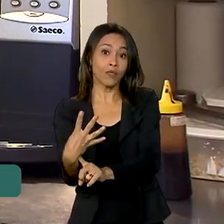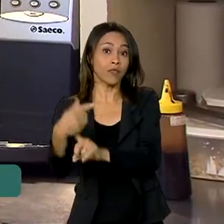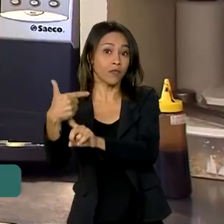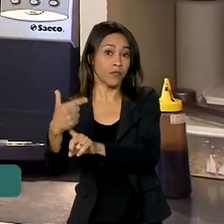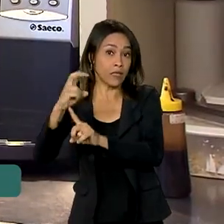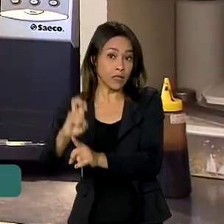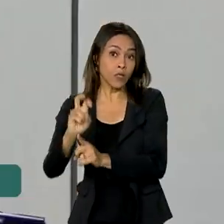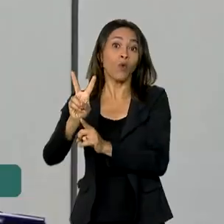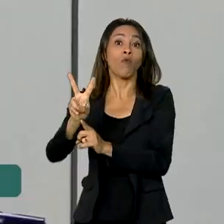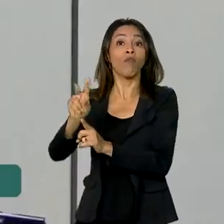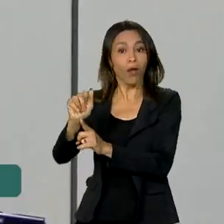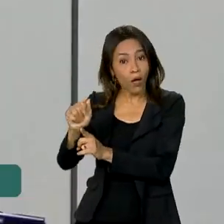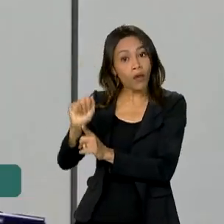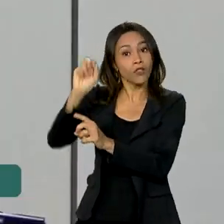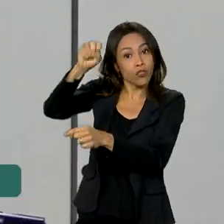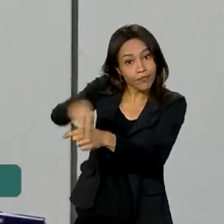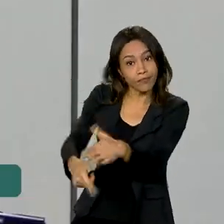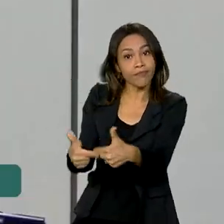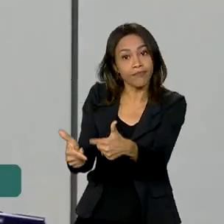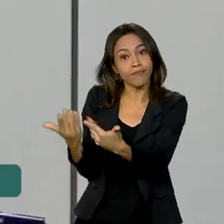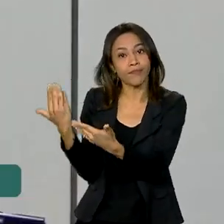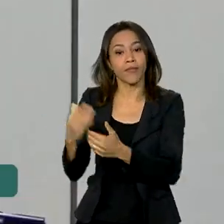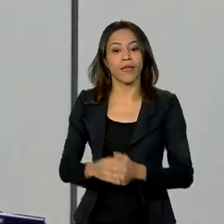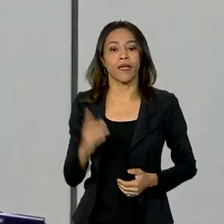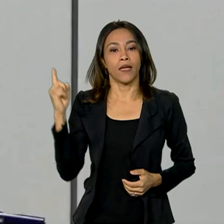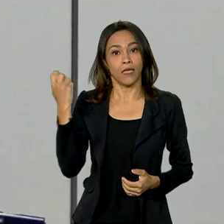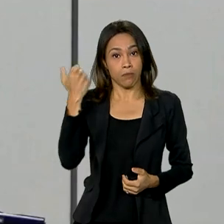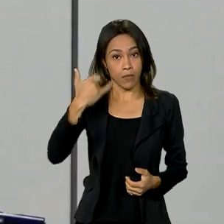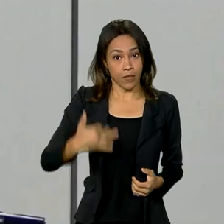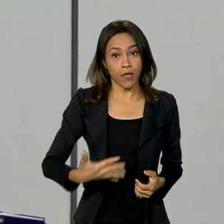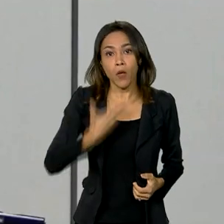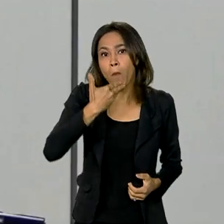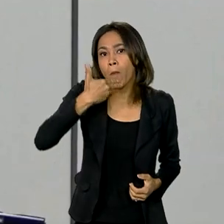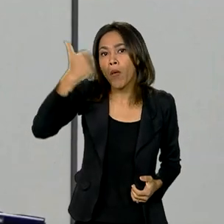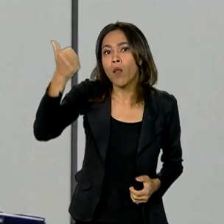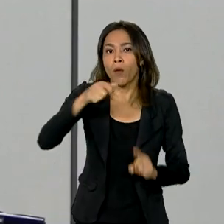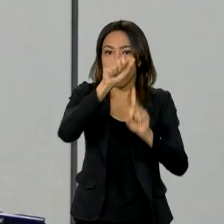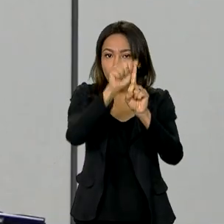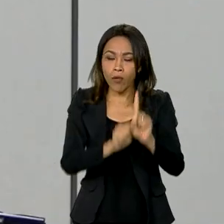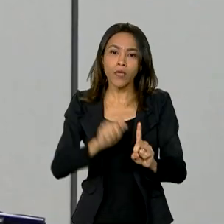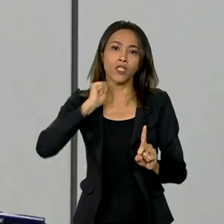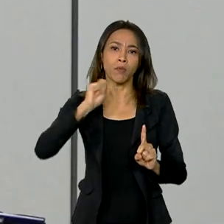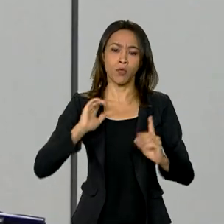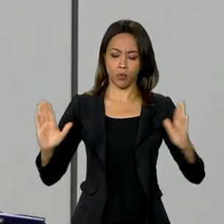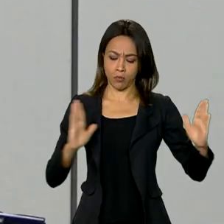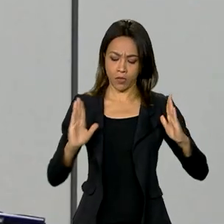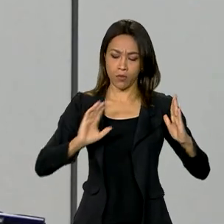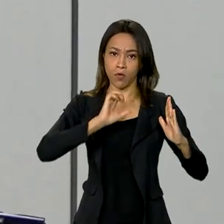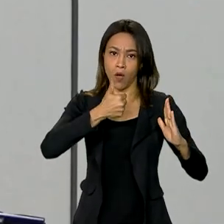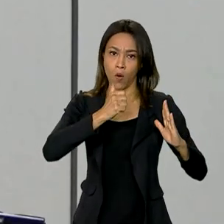958.425 vagas. É o melhor abril dos últimos 11 anos,